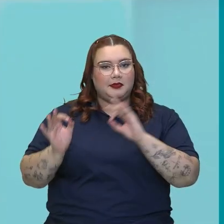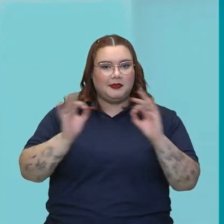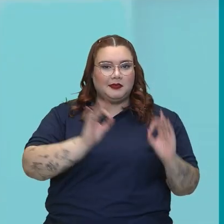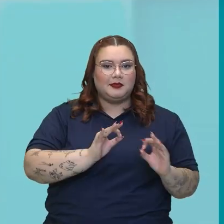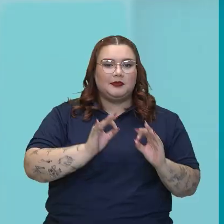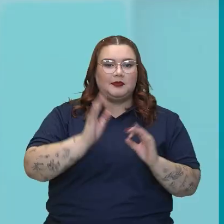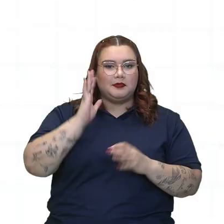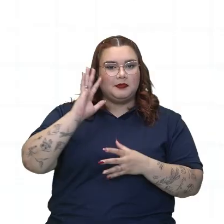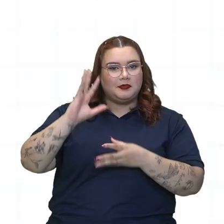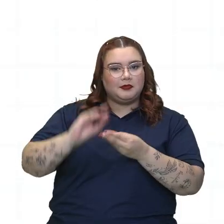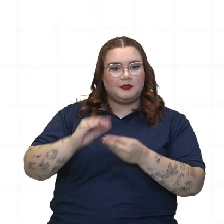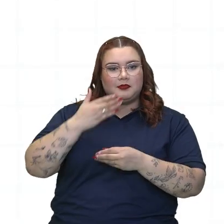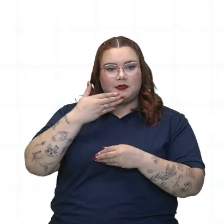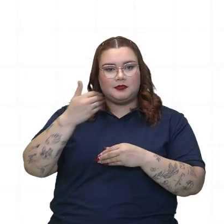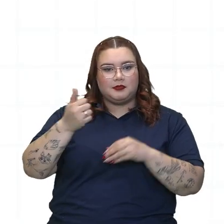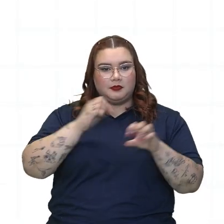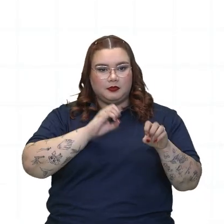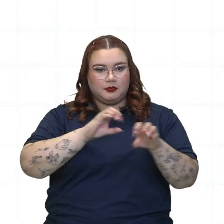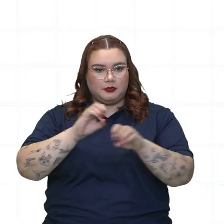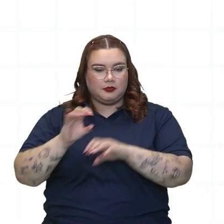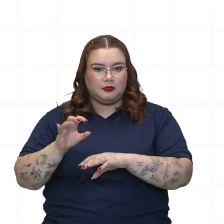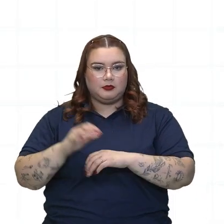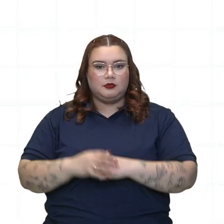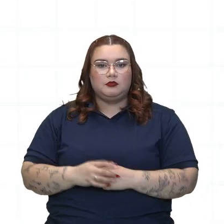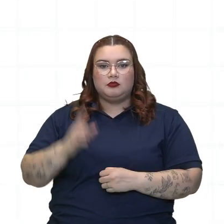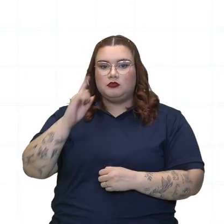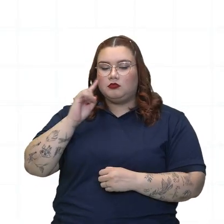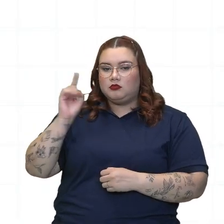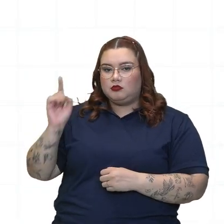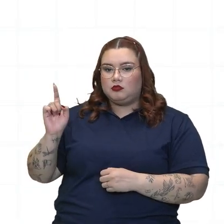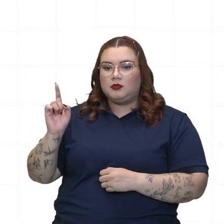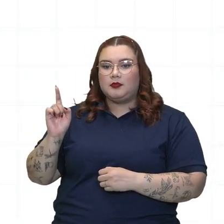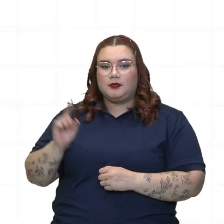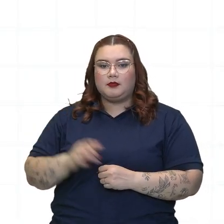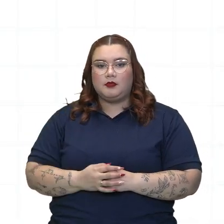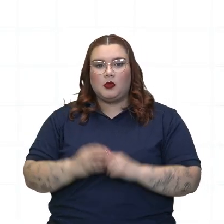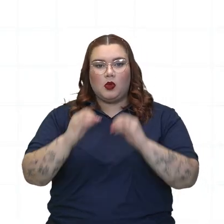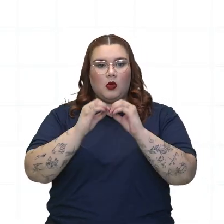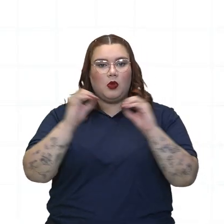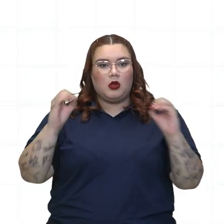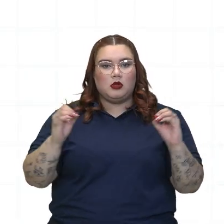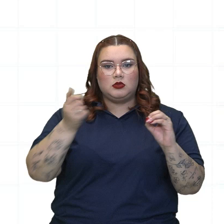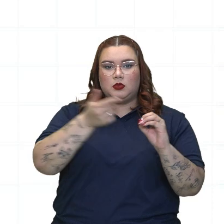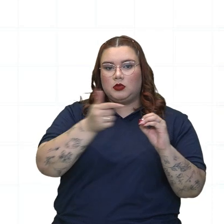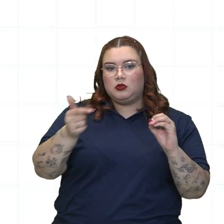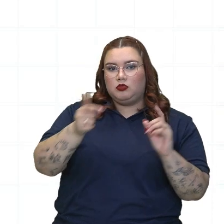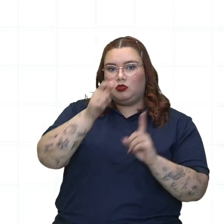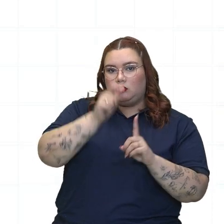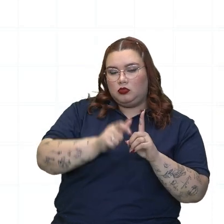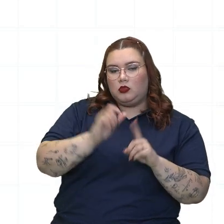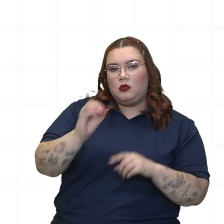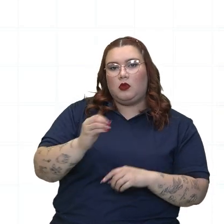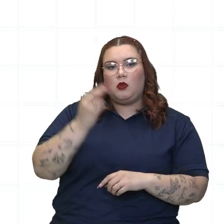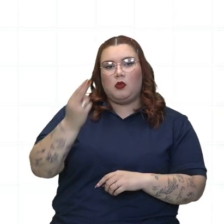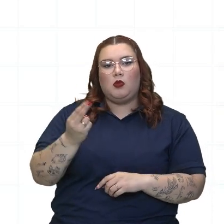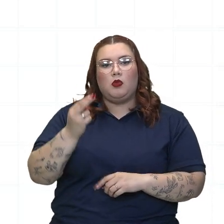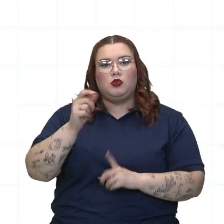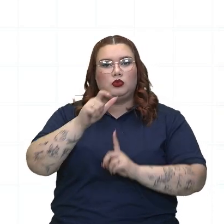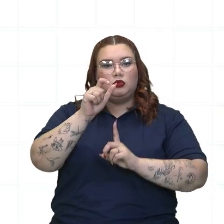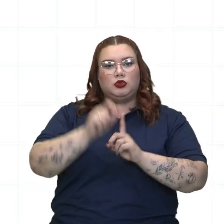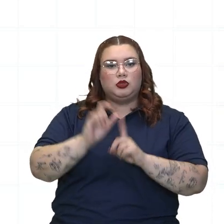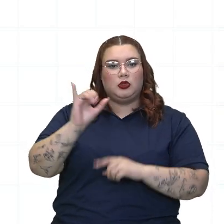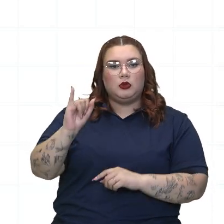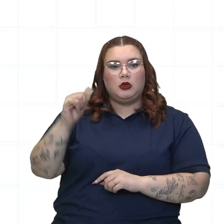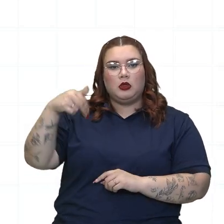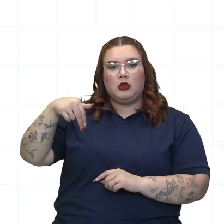um pouquinho melhor o que significa isso, olhem só. Então, oração sem sujeito ou sujeito inexistente ocorre em orações